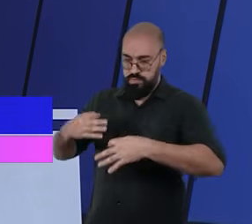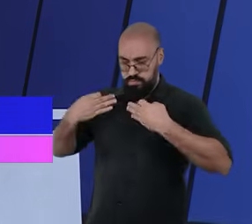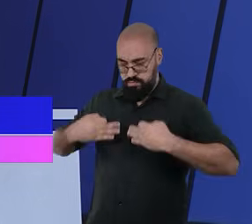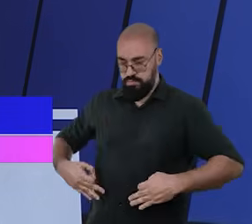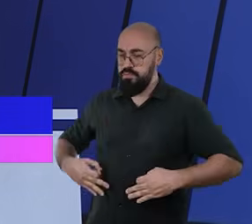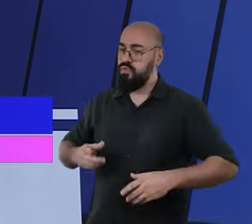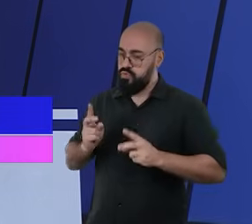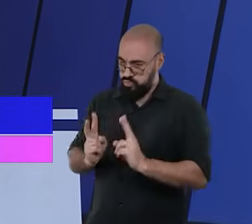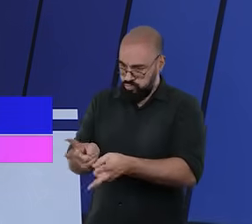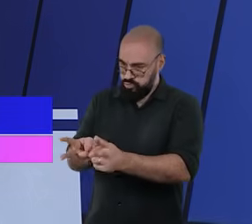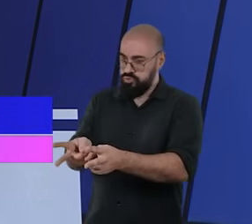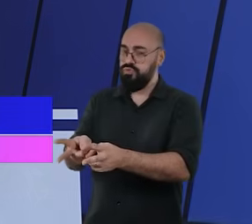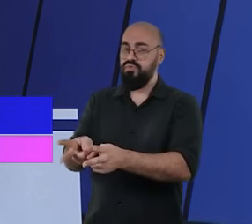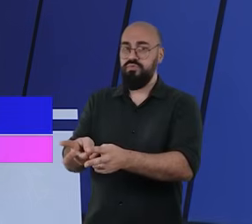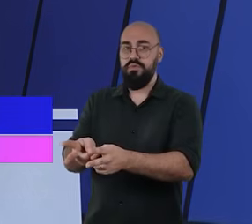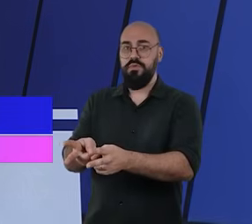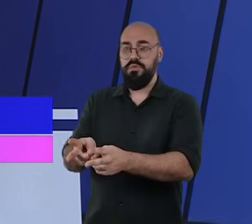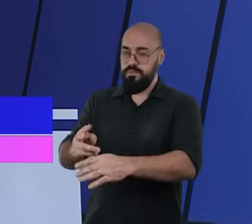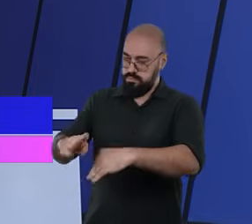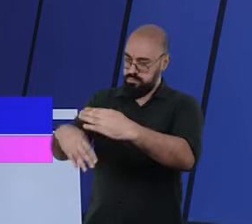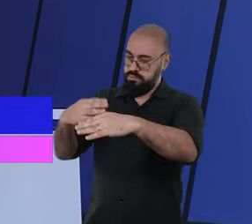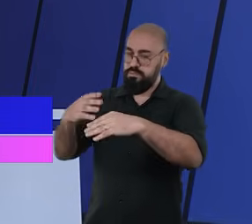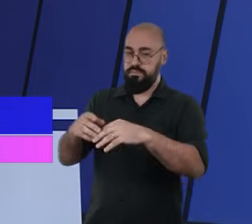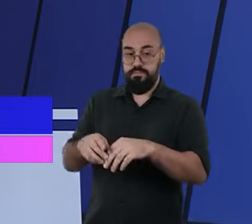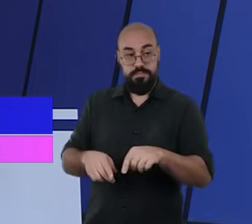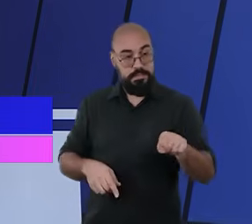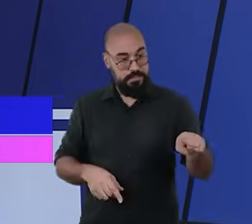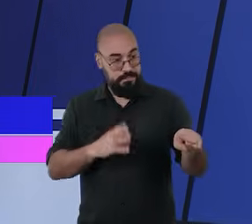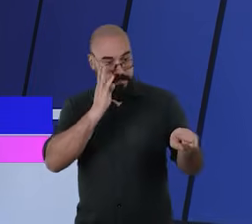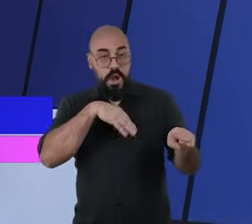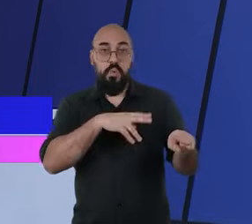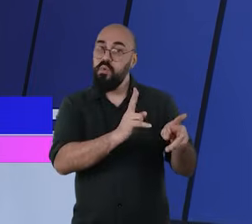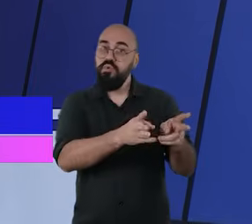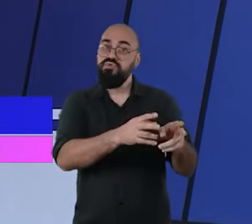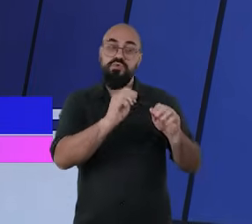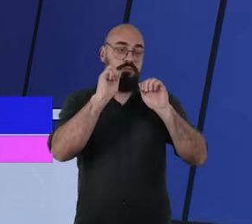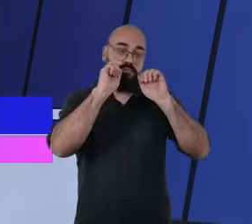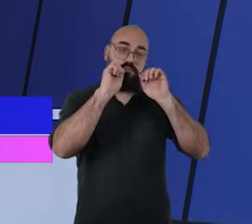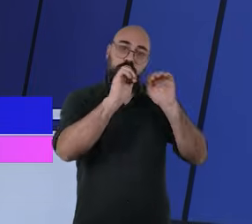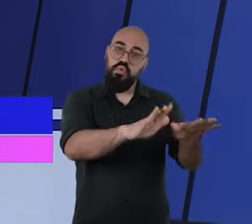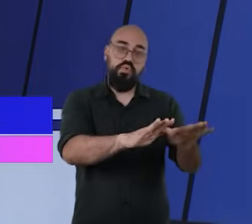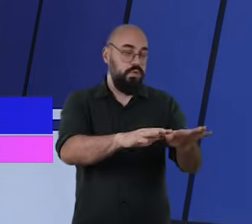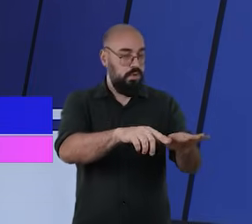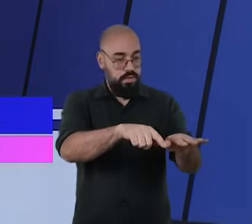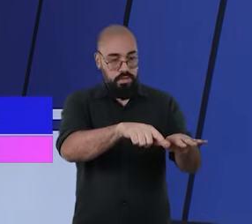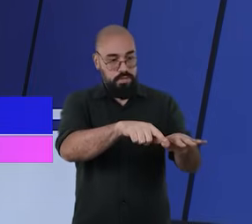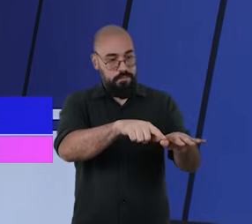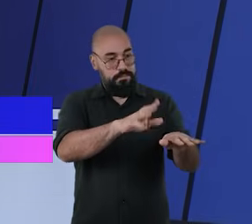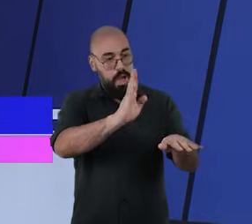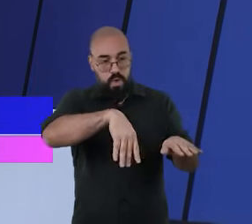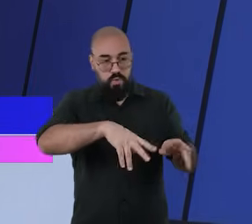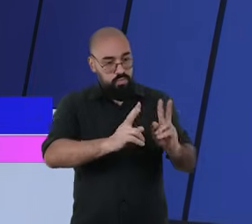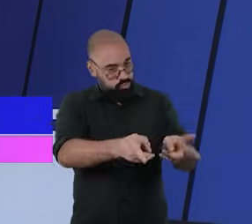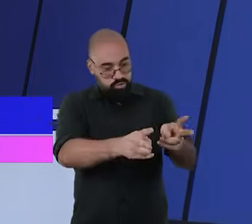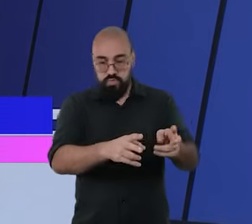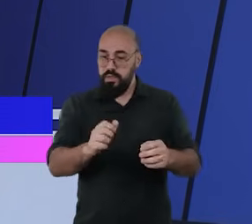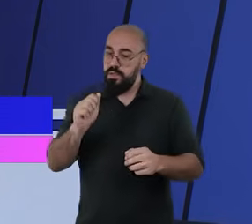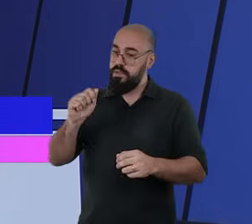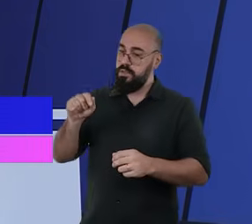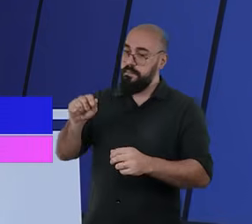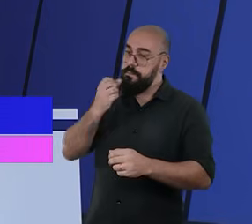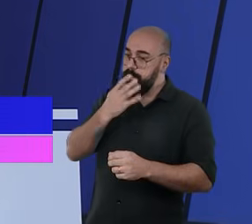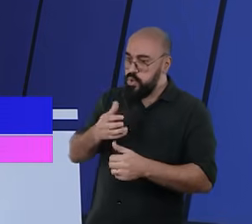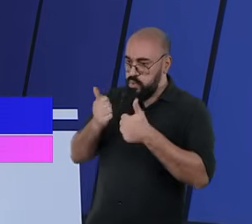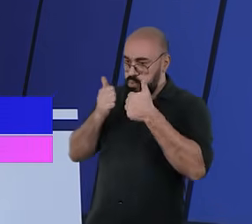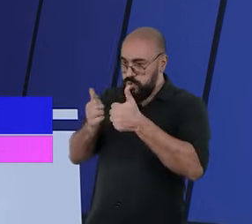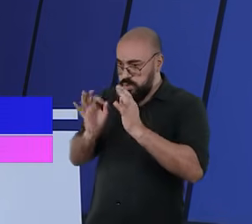maus e dos bons. Quem é mau, continua fazendo maldade, e quem é bom, continua fazendo a bondade. Ou seja, na volta de Jesus, não haverá